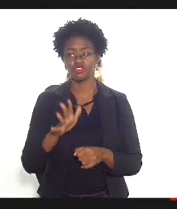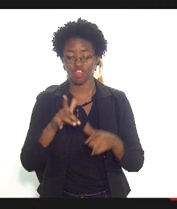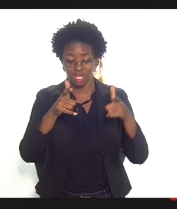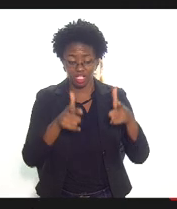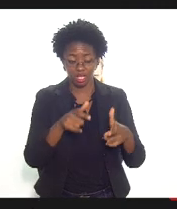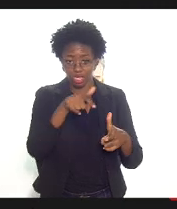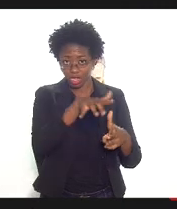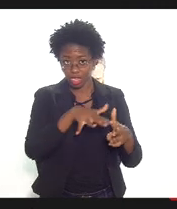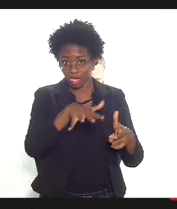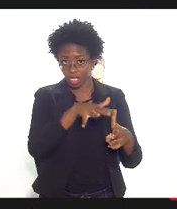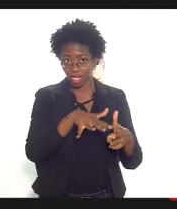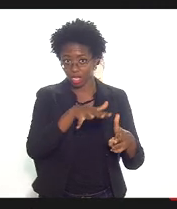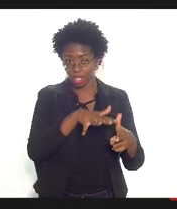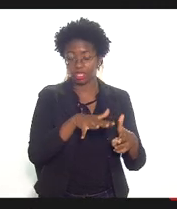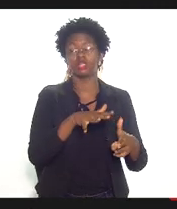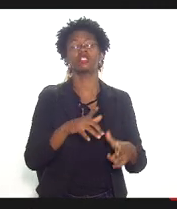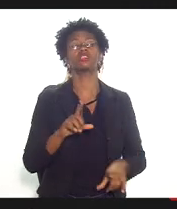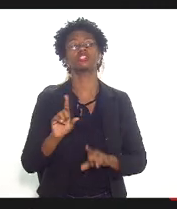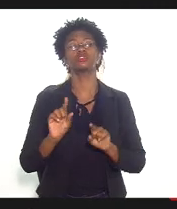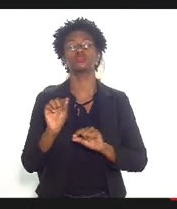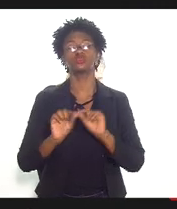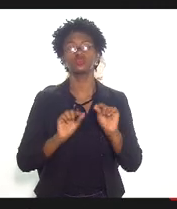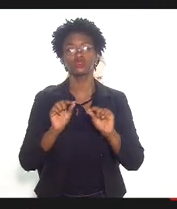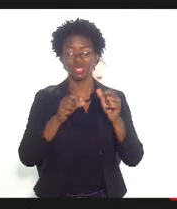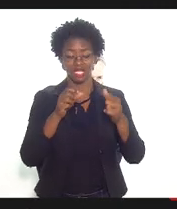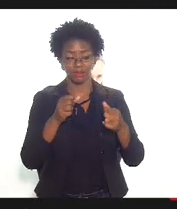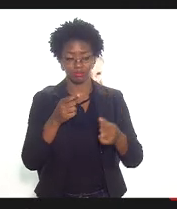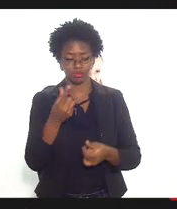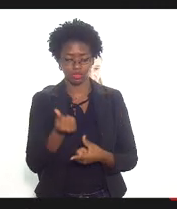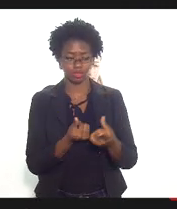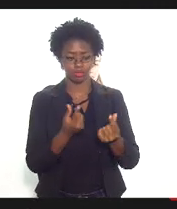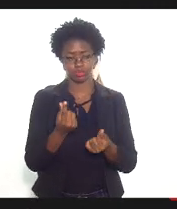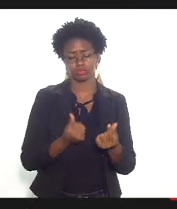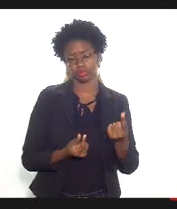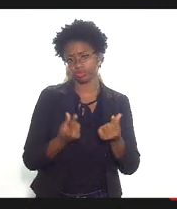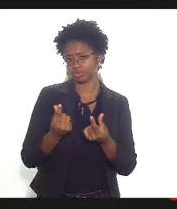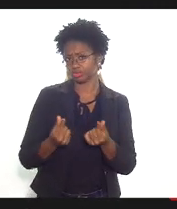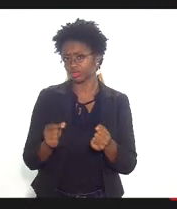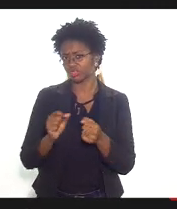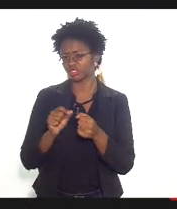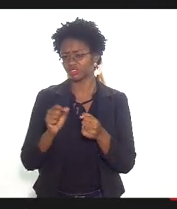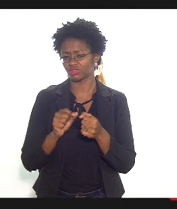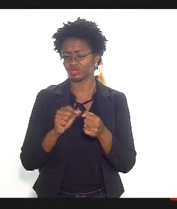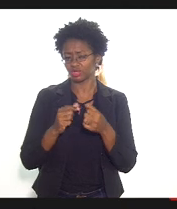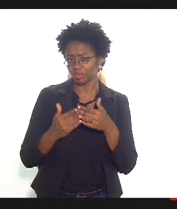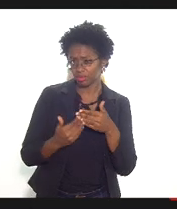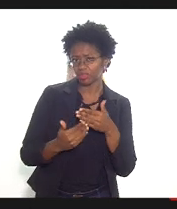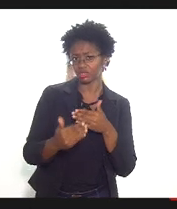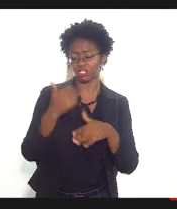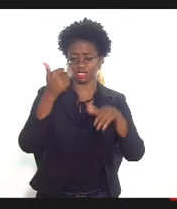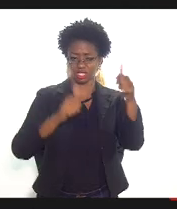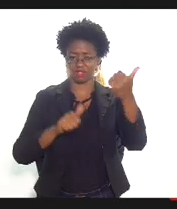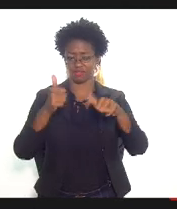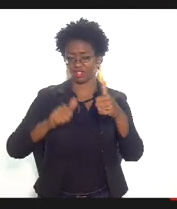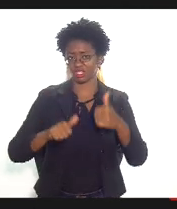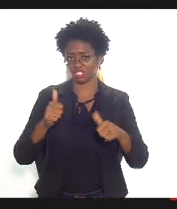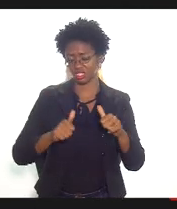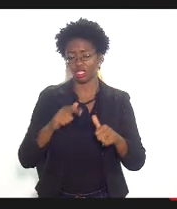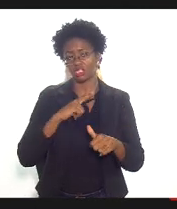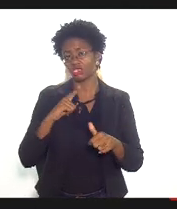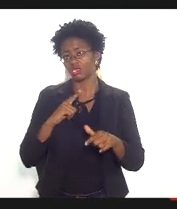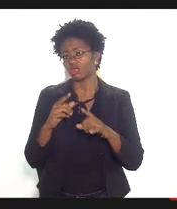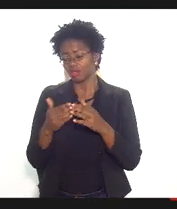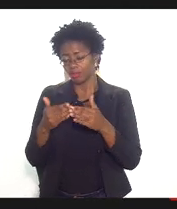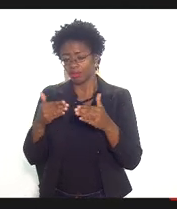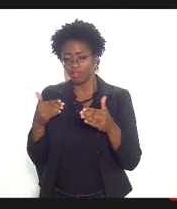campo, né? Que despesas foram feitas a partir da avaliação, ainda tem um pedacinho